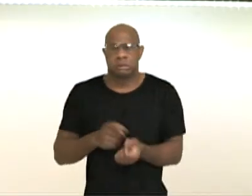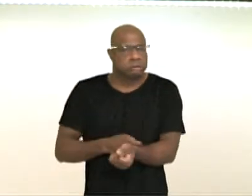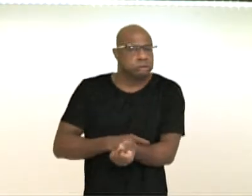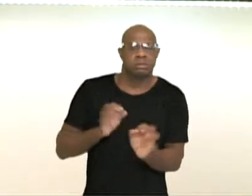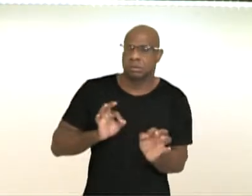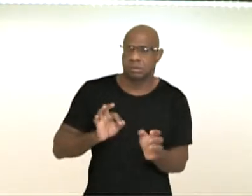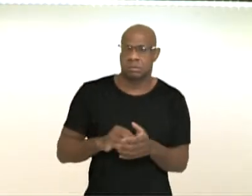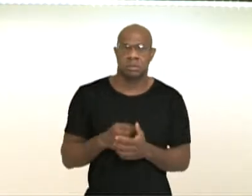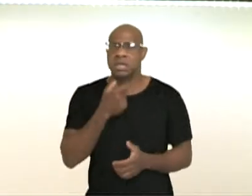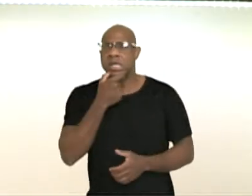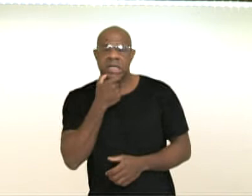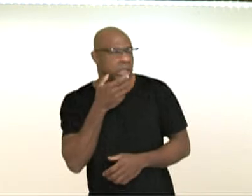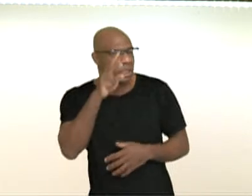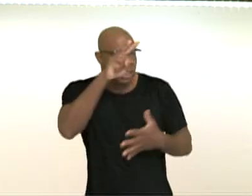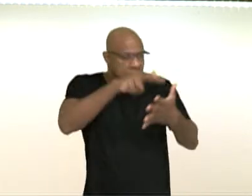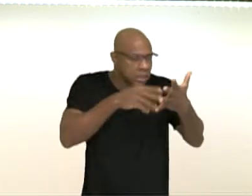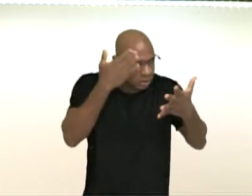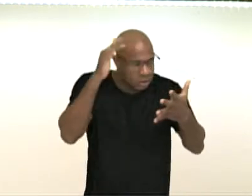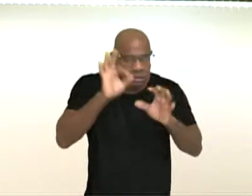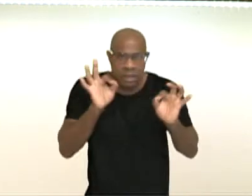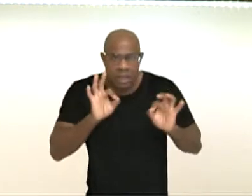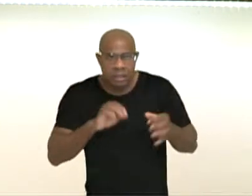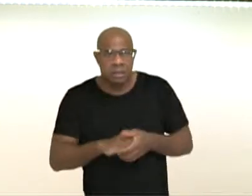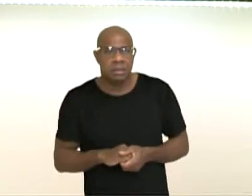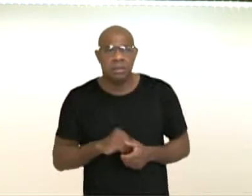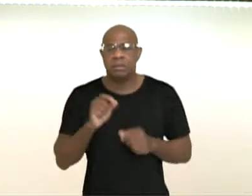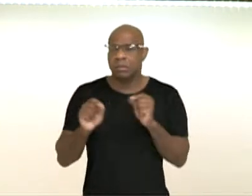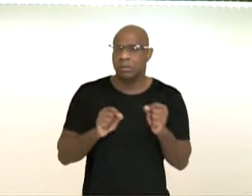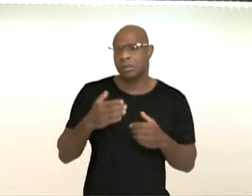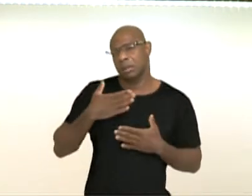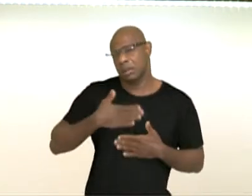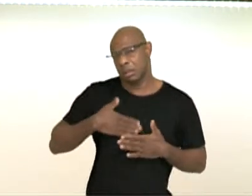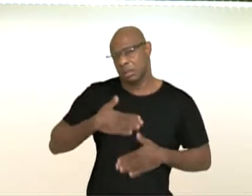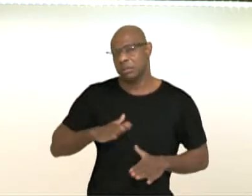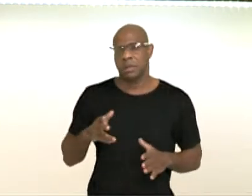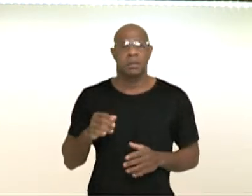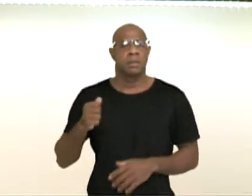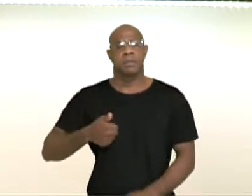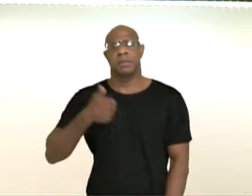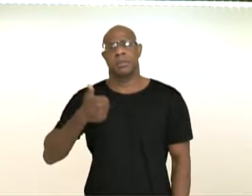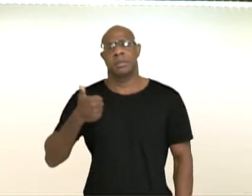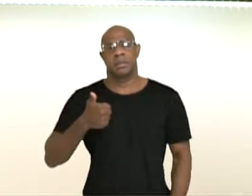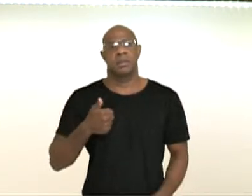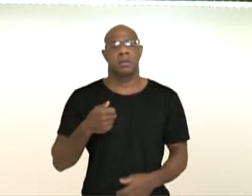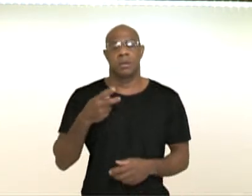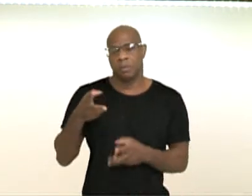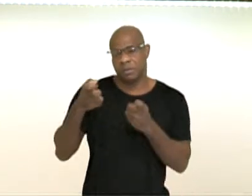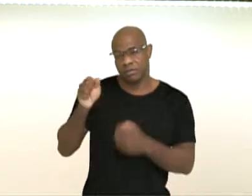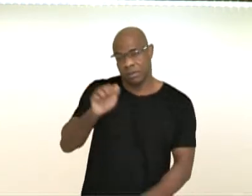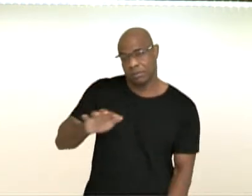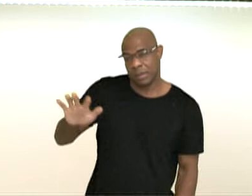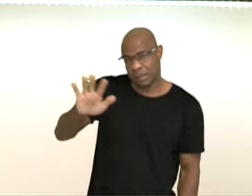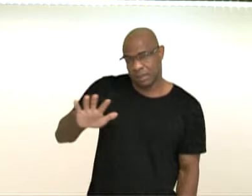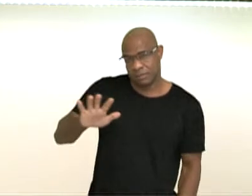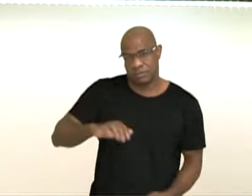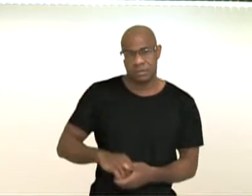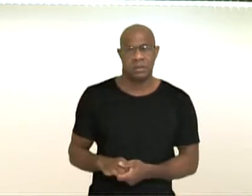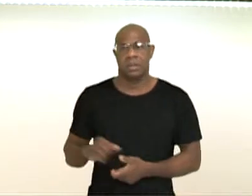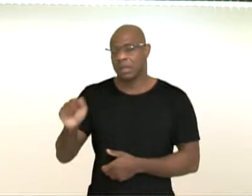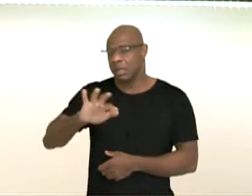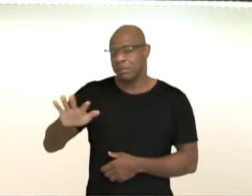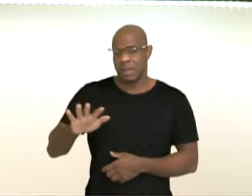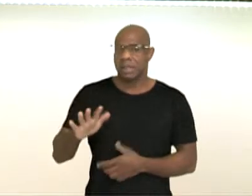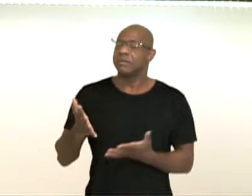inglês. Meu Deus, não estou entendendo nada, o que está dizendo? Sempre devagar. Primeiro, observa a imagem. A imagem ela fala mais